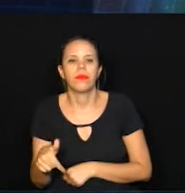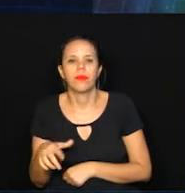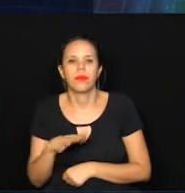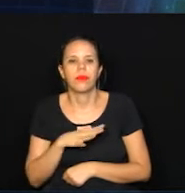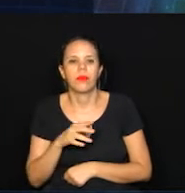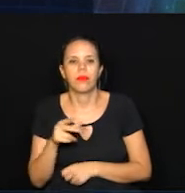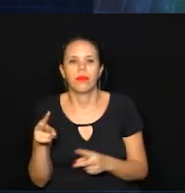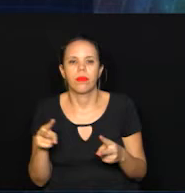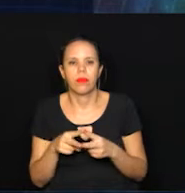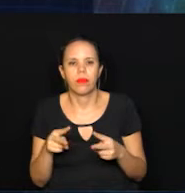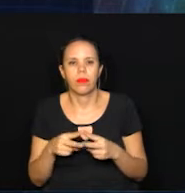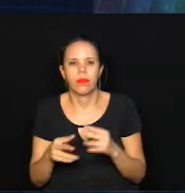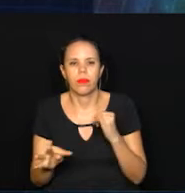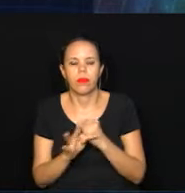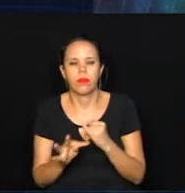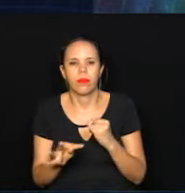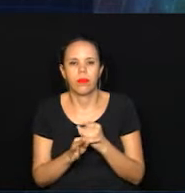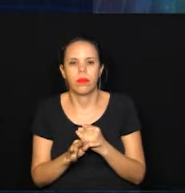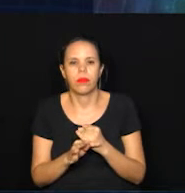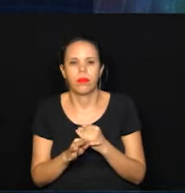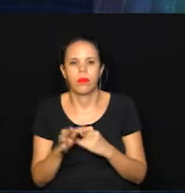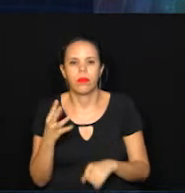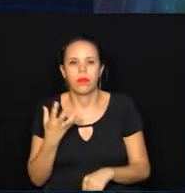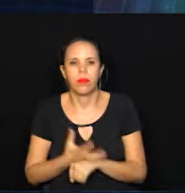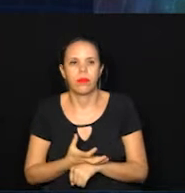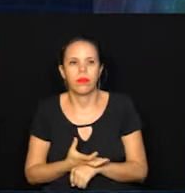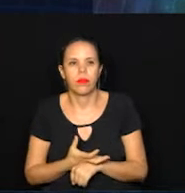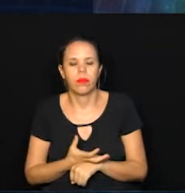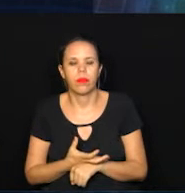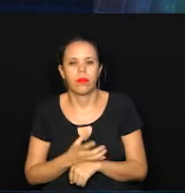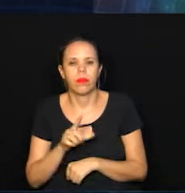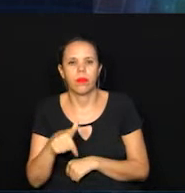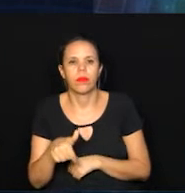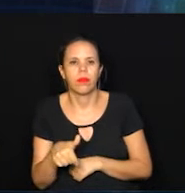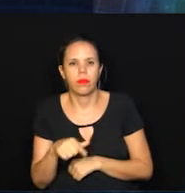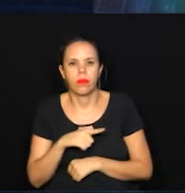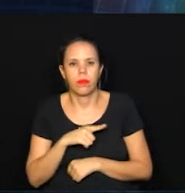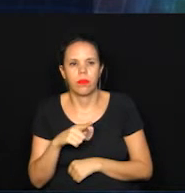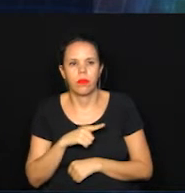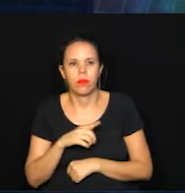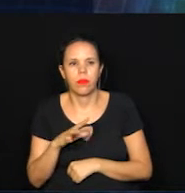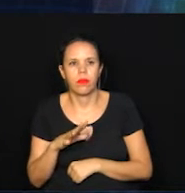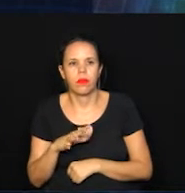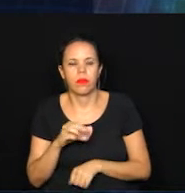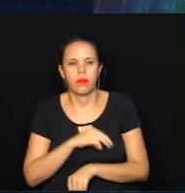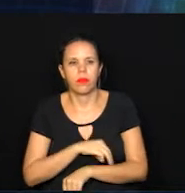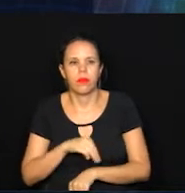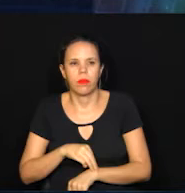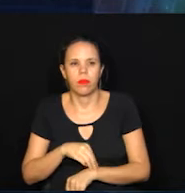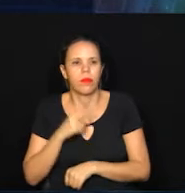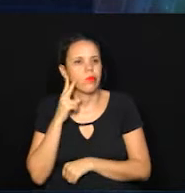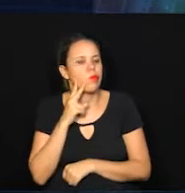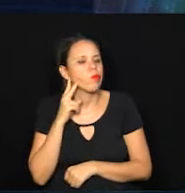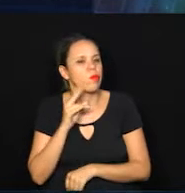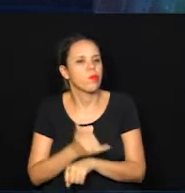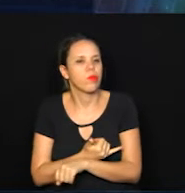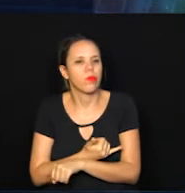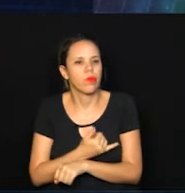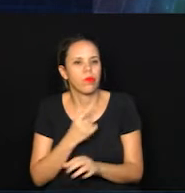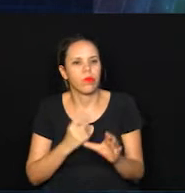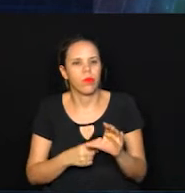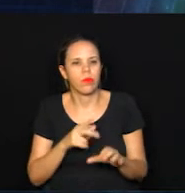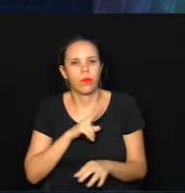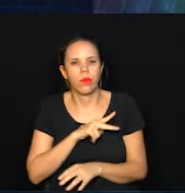aparecem Paulínia, Itatiba, Nova Odessa, depois nós temos as cidades de Montemor, Vinhedo,